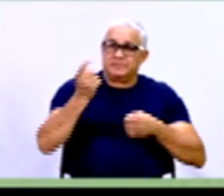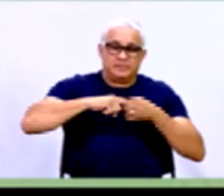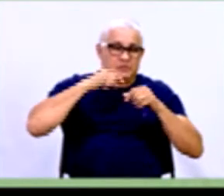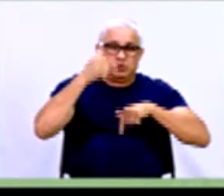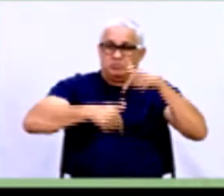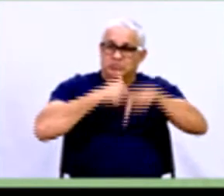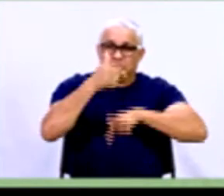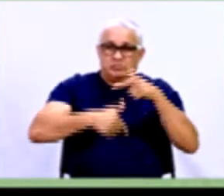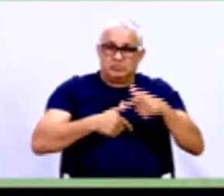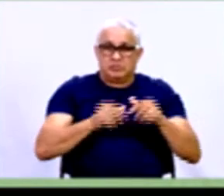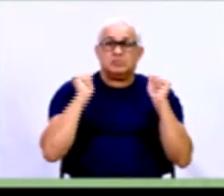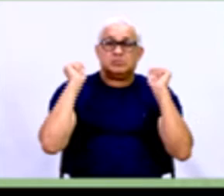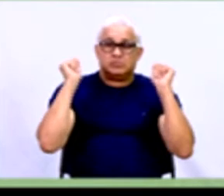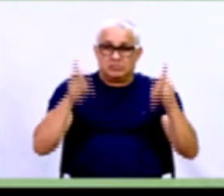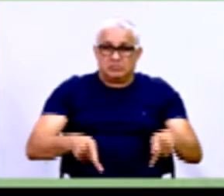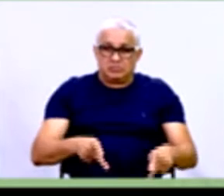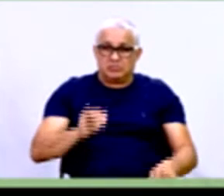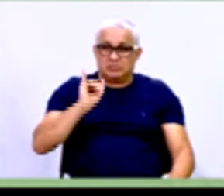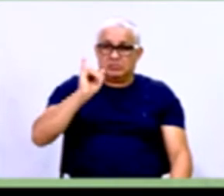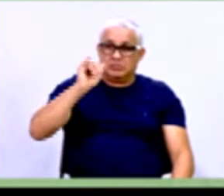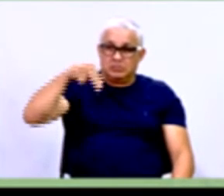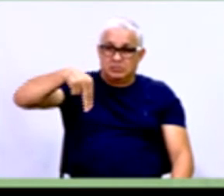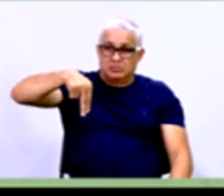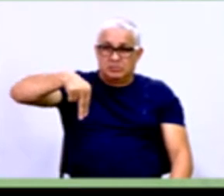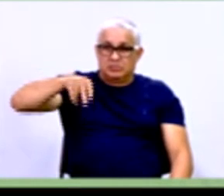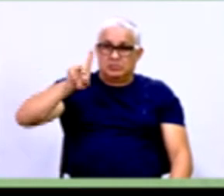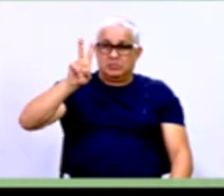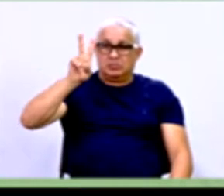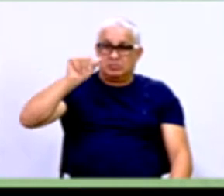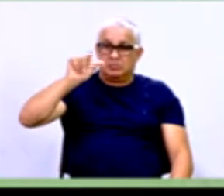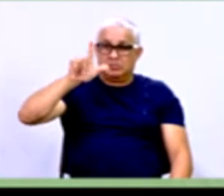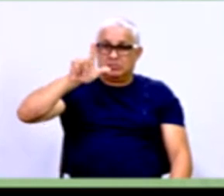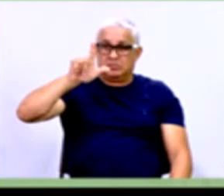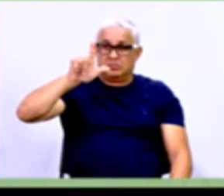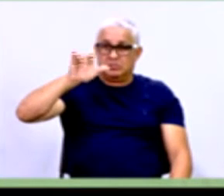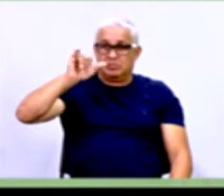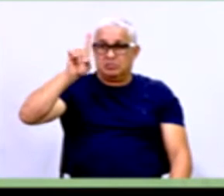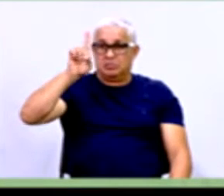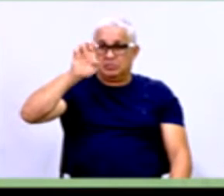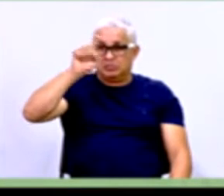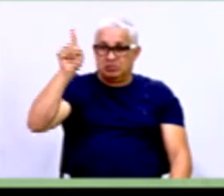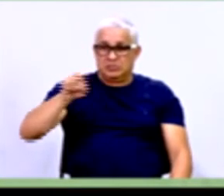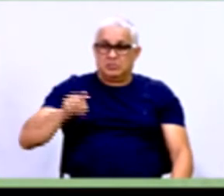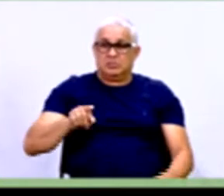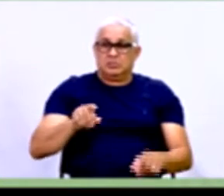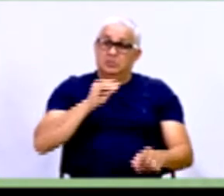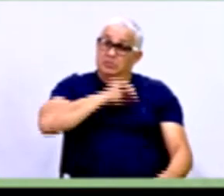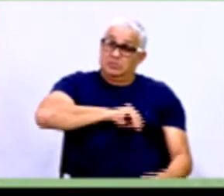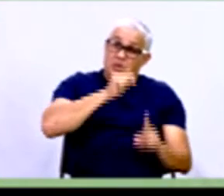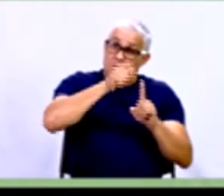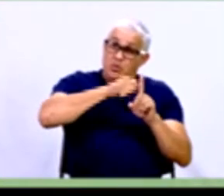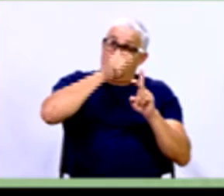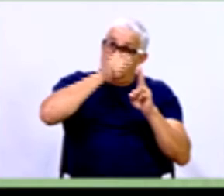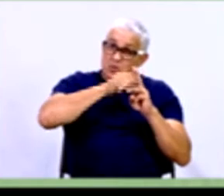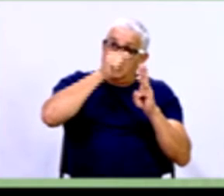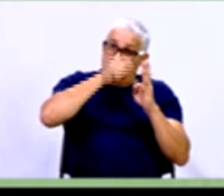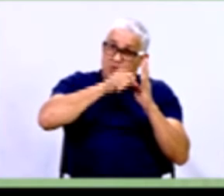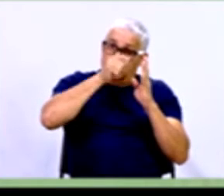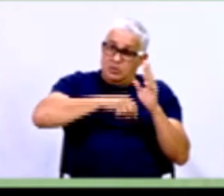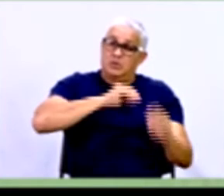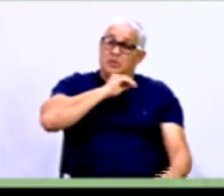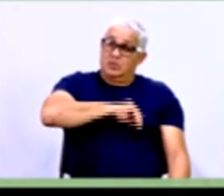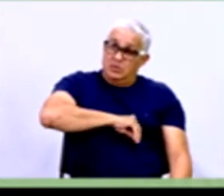seu trabalho, então ele aposenta-se por invalidez. Nesse caso, ele recebe uma renda mensal paga, né, consiste numa renda mensal paga